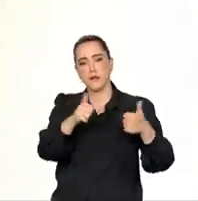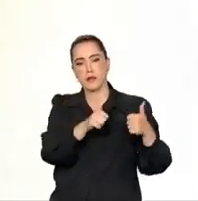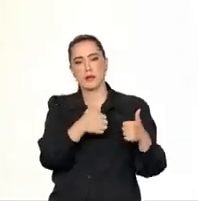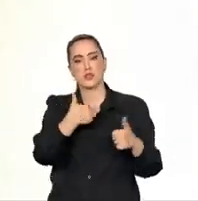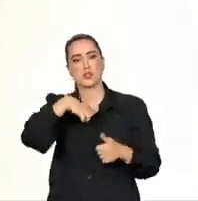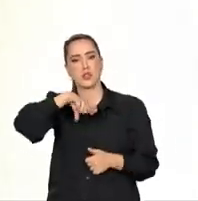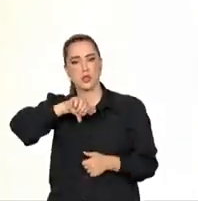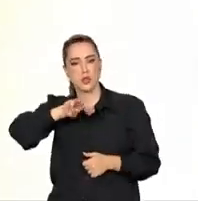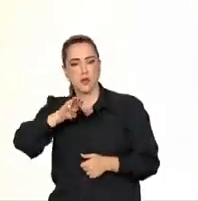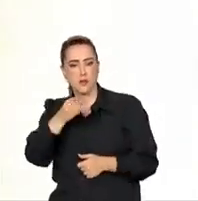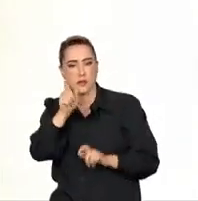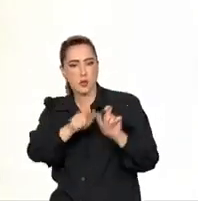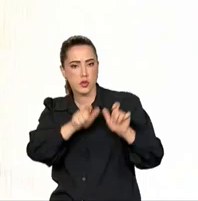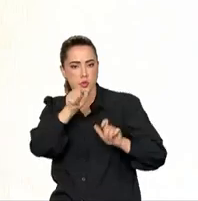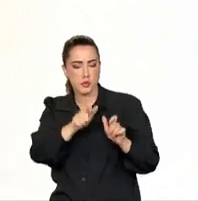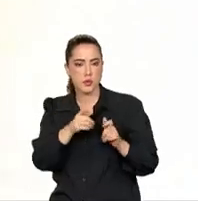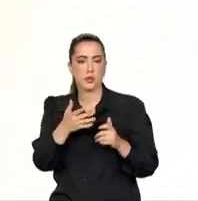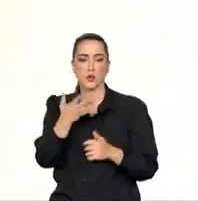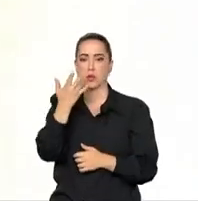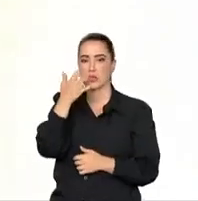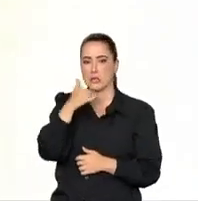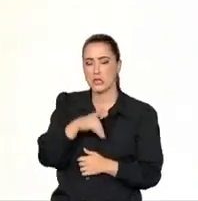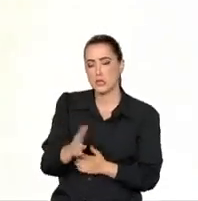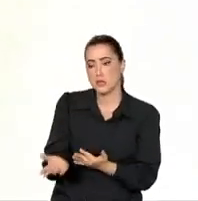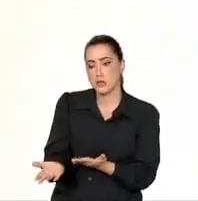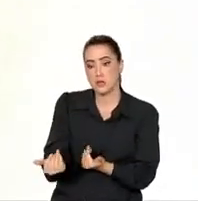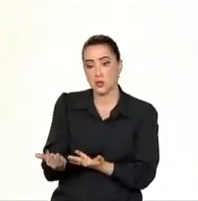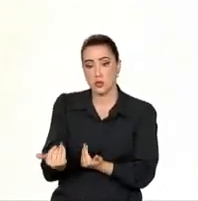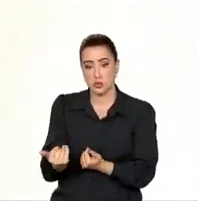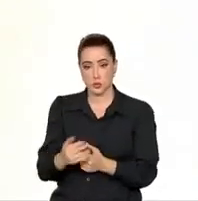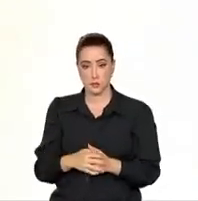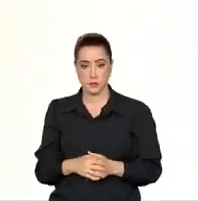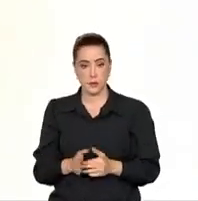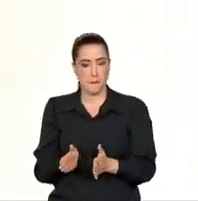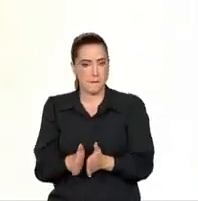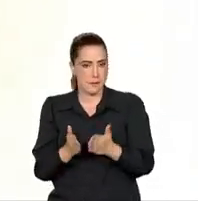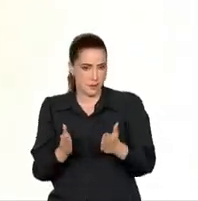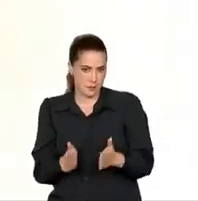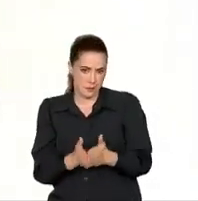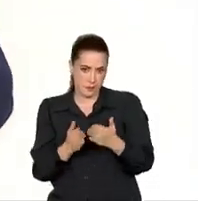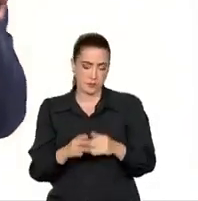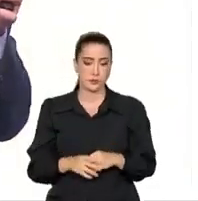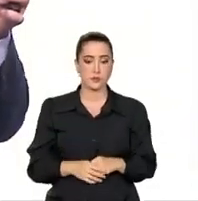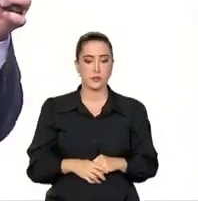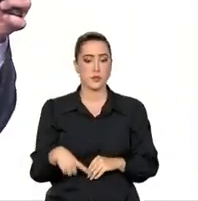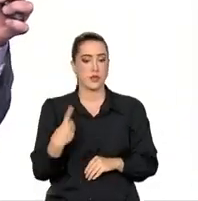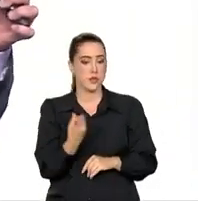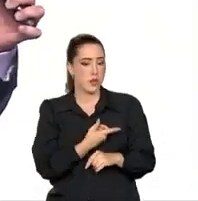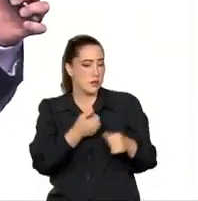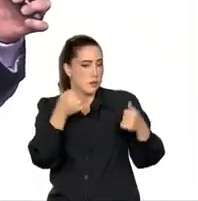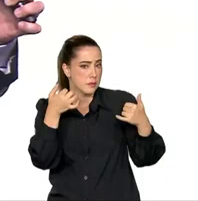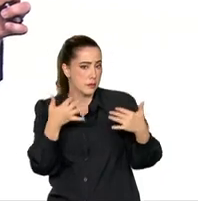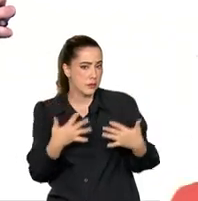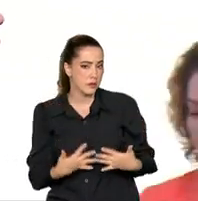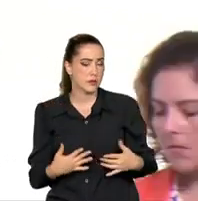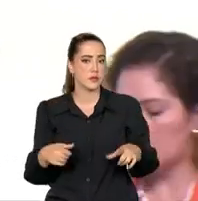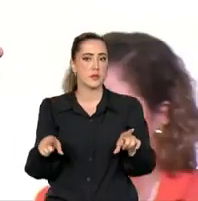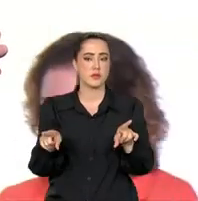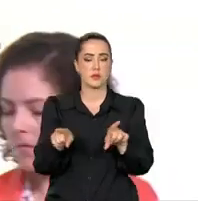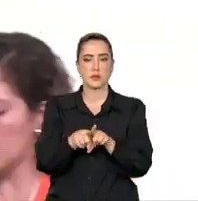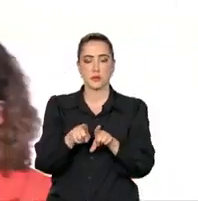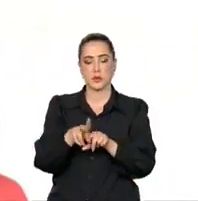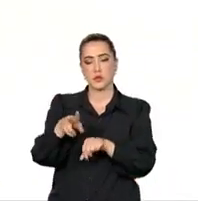milhões de crianças e adolescentes na pobreza. Estamos falando de